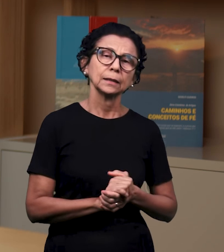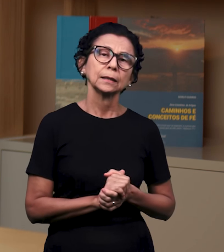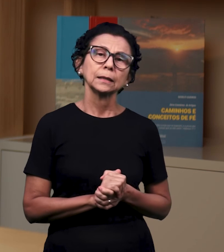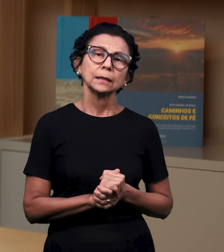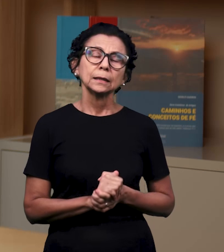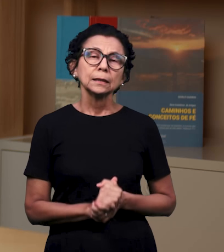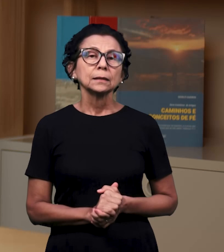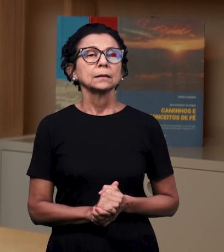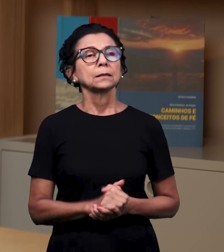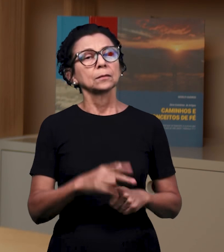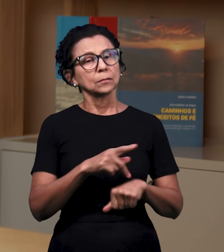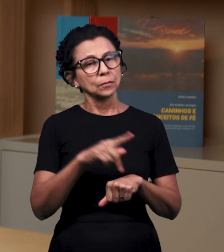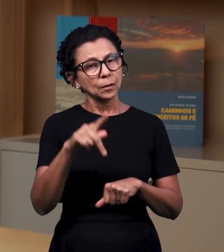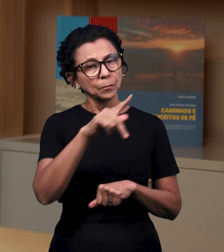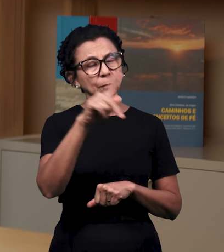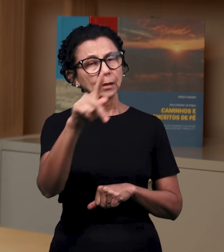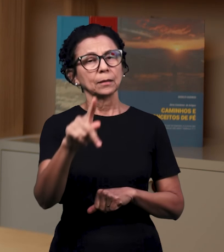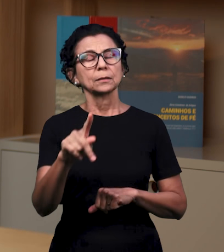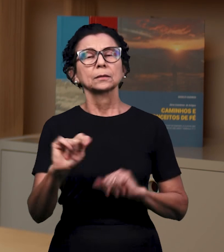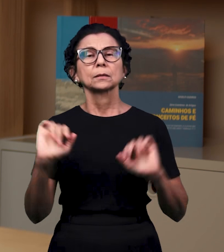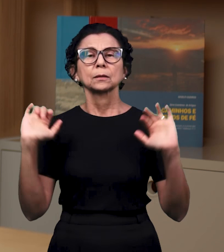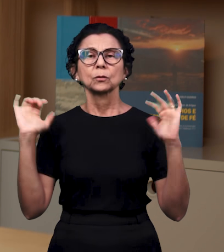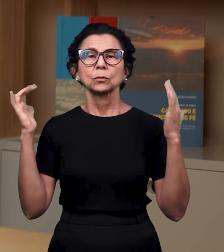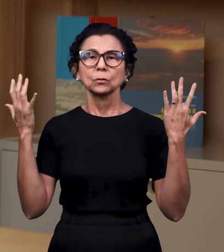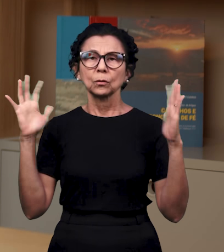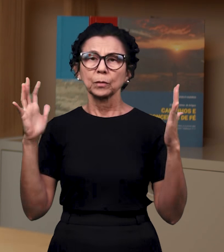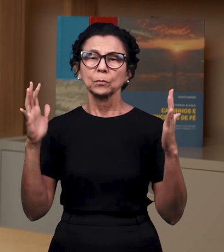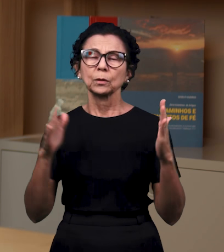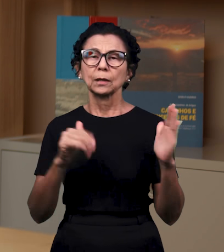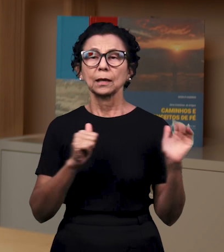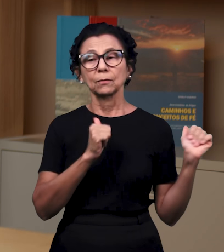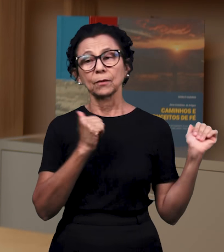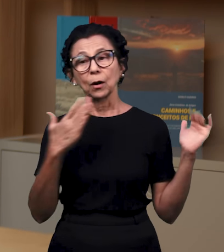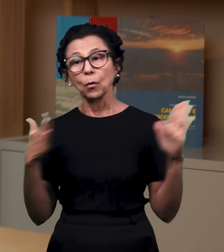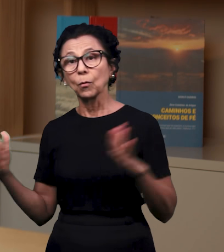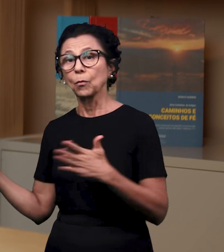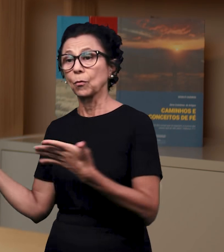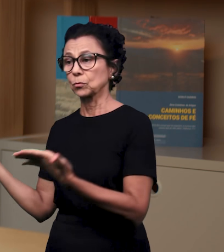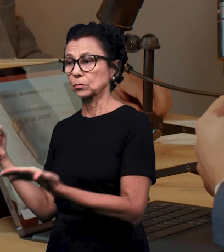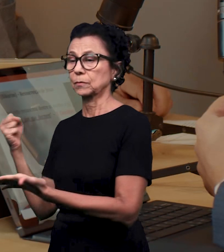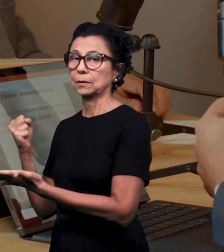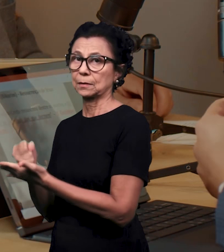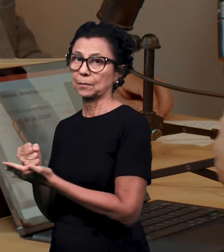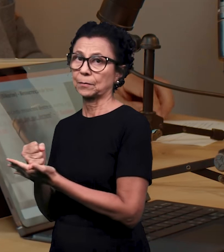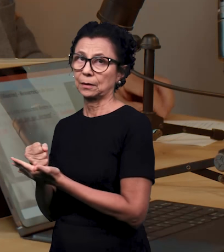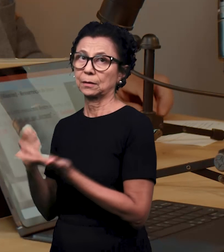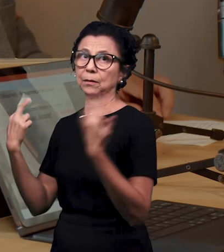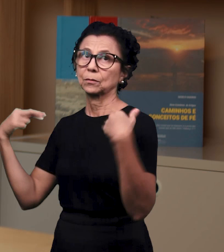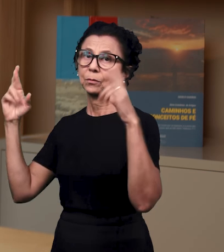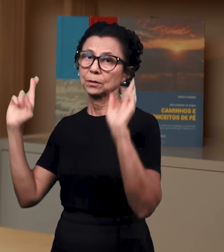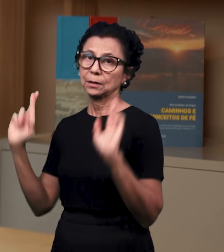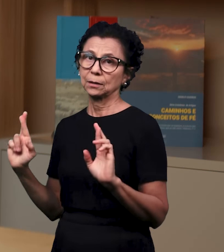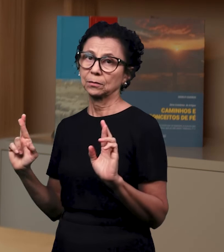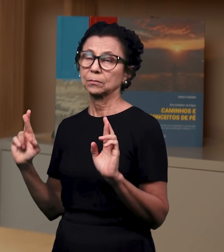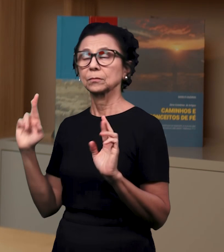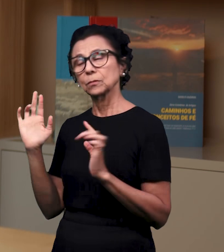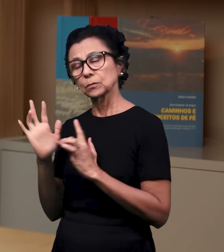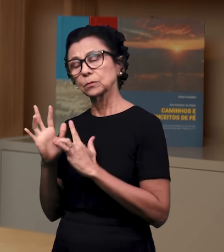a morte do Cordeiro. E para nós, como igreja, esse Cordeiro é Jesus, né? Então, todo o início